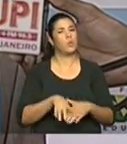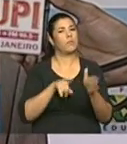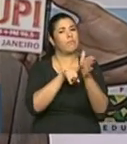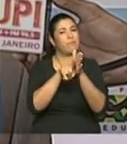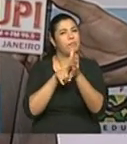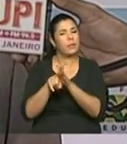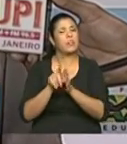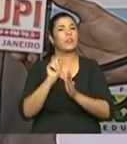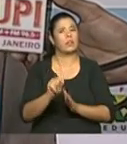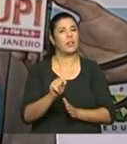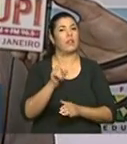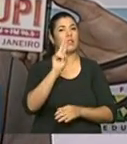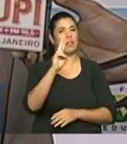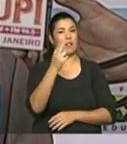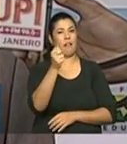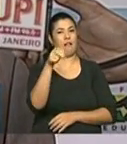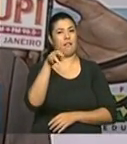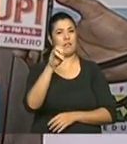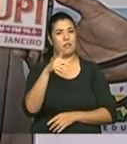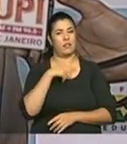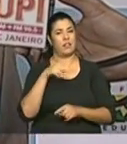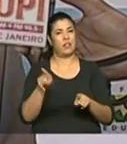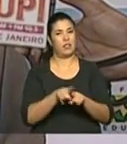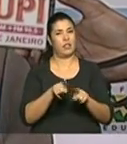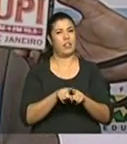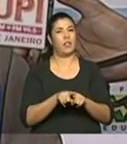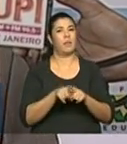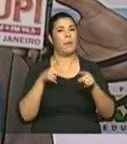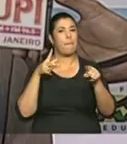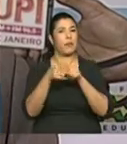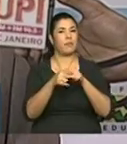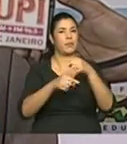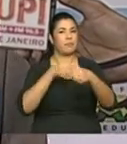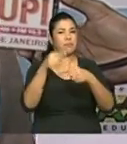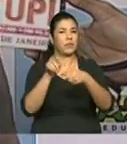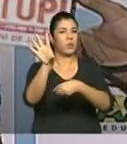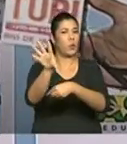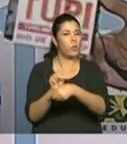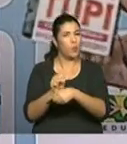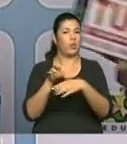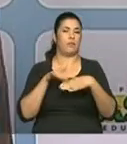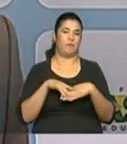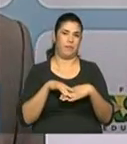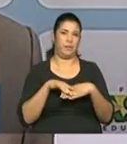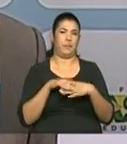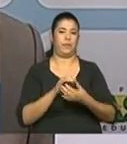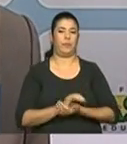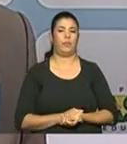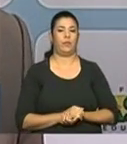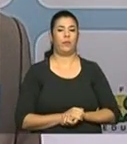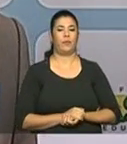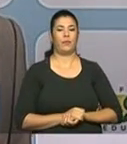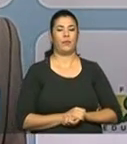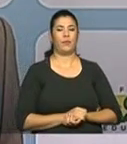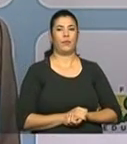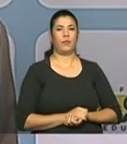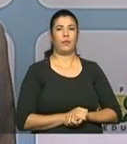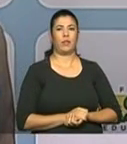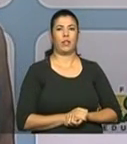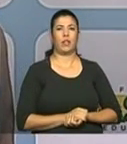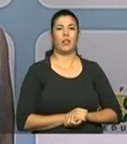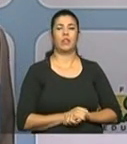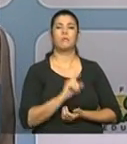diagnóstico de hanseníase, tratamento e interrupção da cadeia de transmissão da doença. Ministro, focando mesmo nos médicos, o que